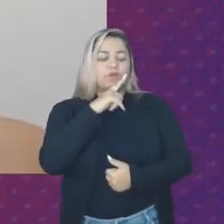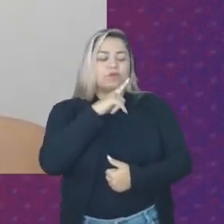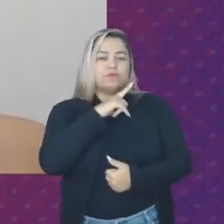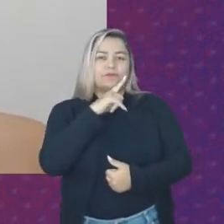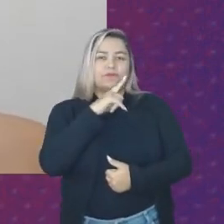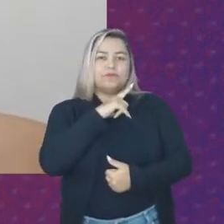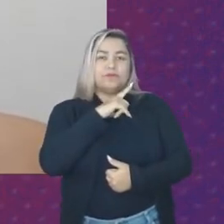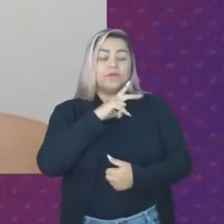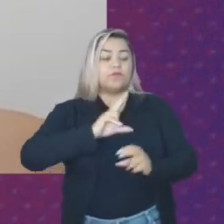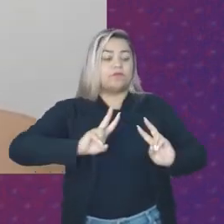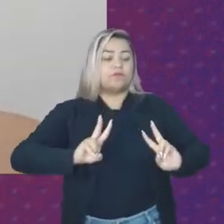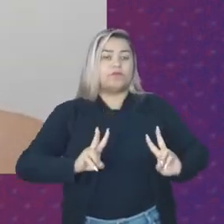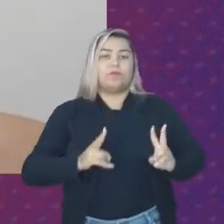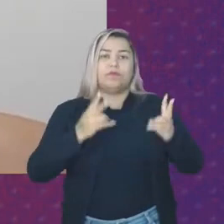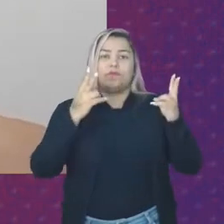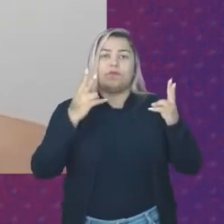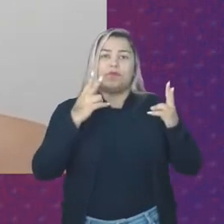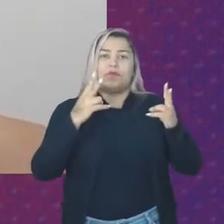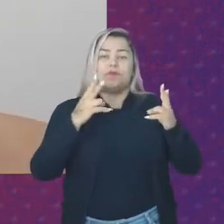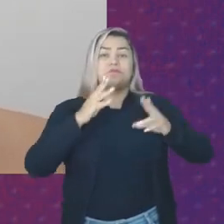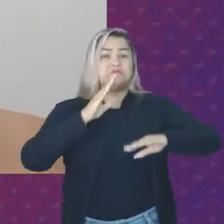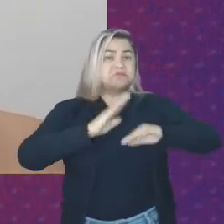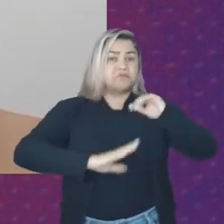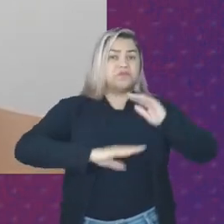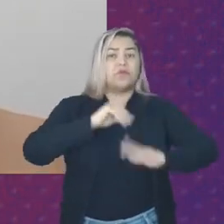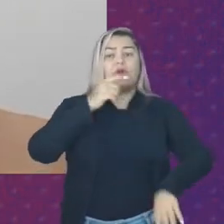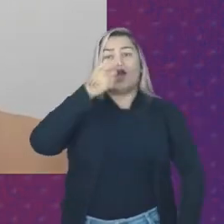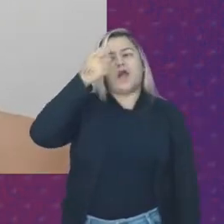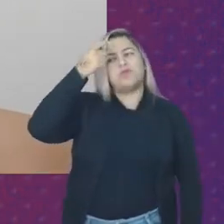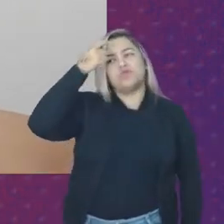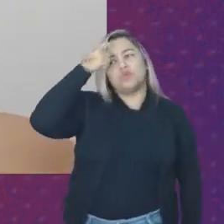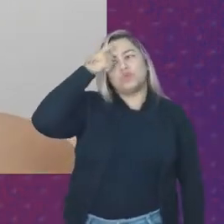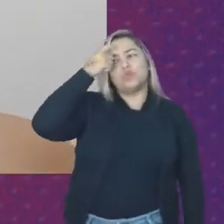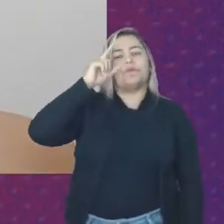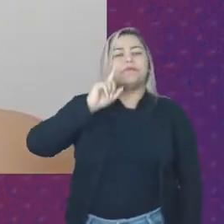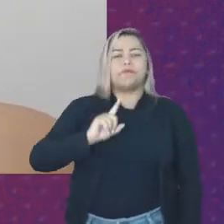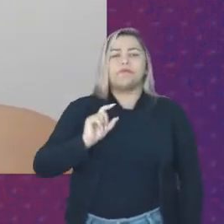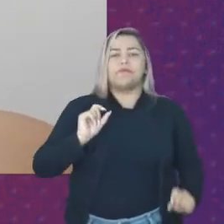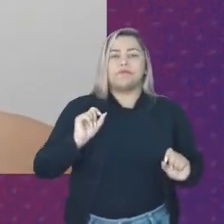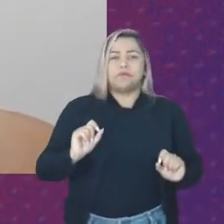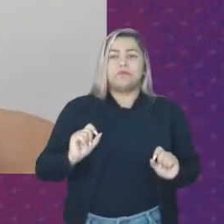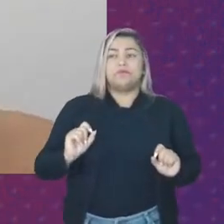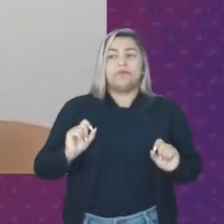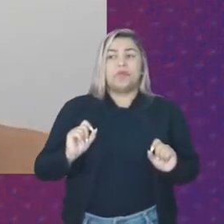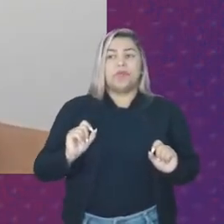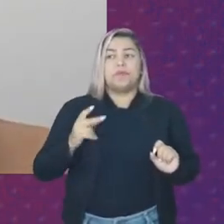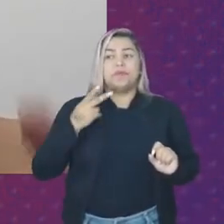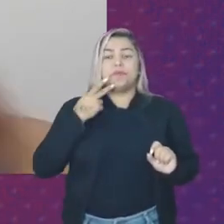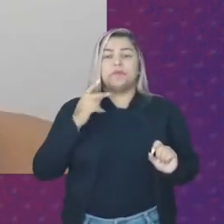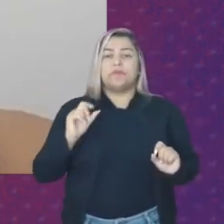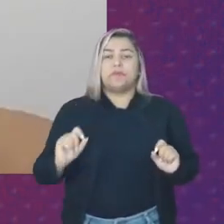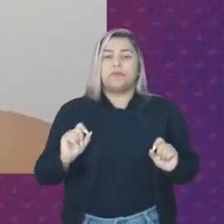essa valorização do ato de pensar como algo primordial para